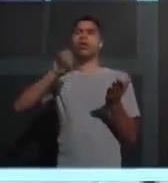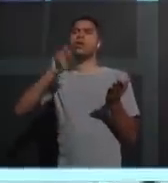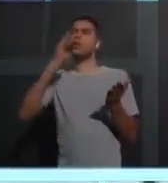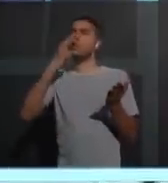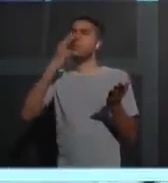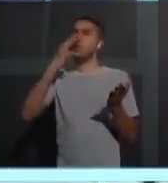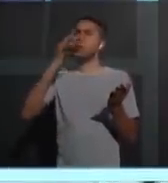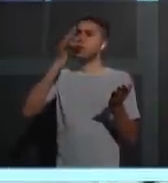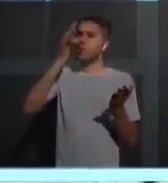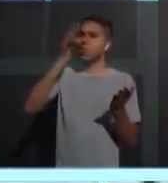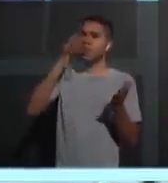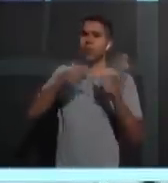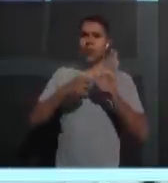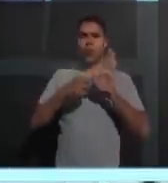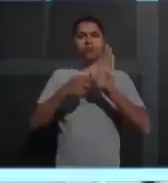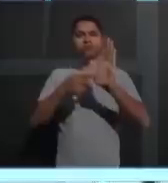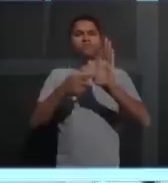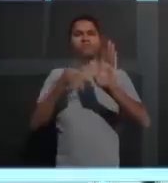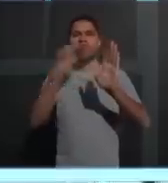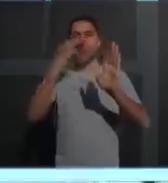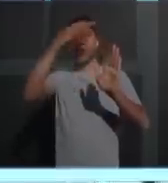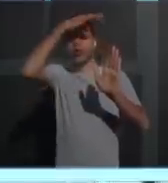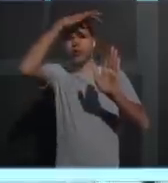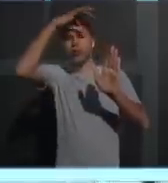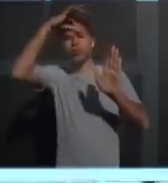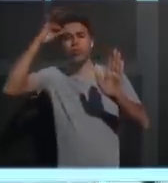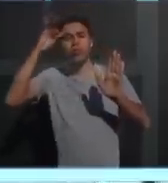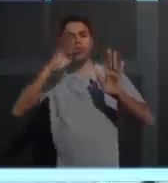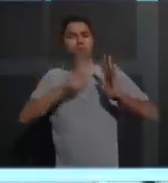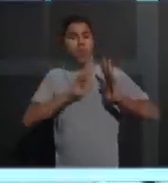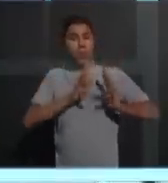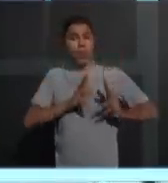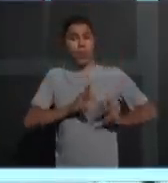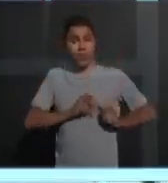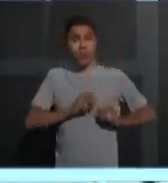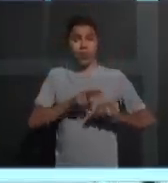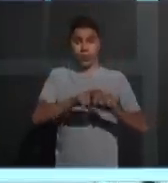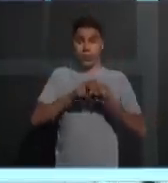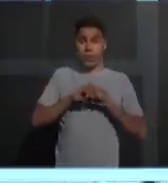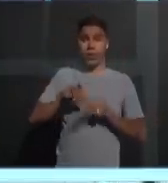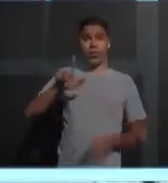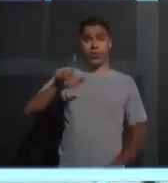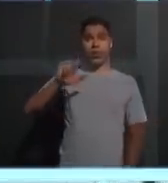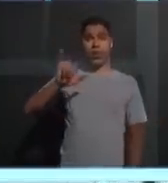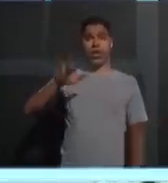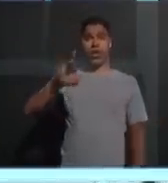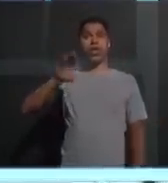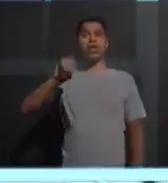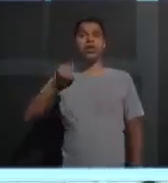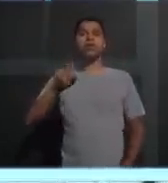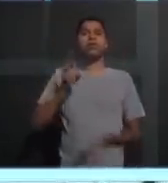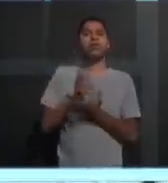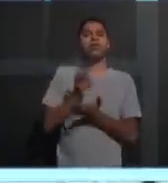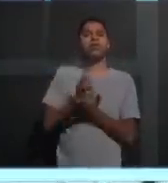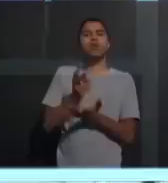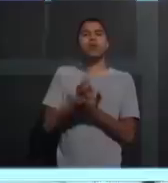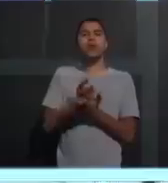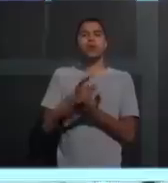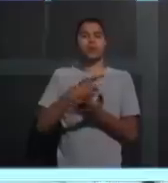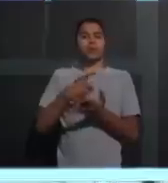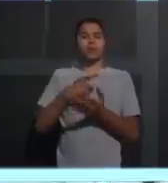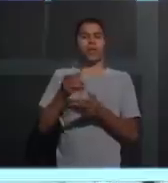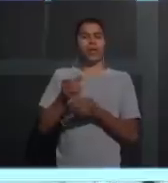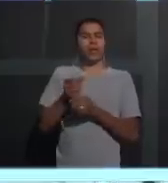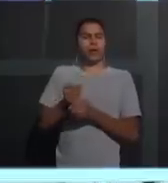que representa inocência e pureza por isso o lírio está presente na maioria dos bos que